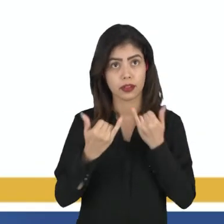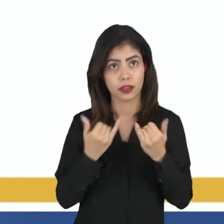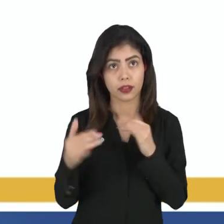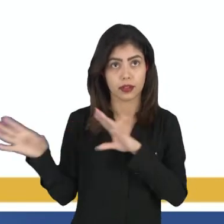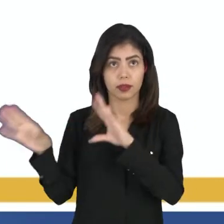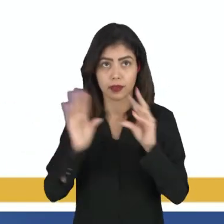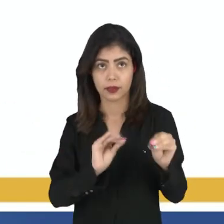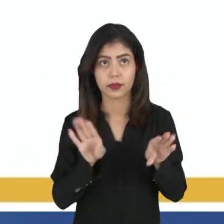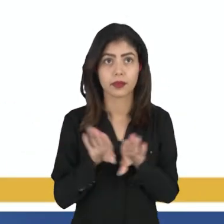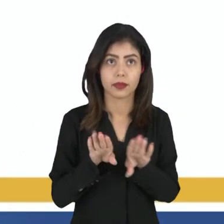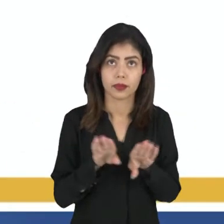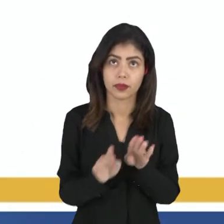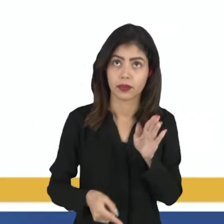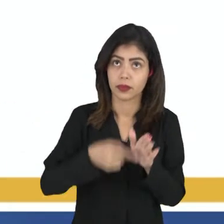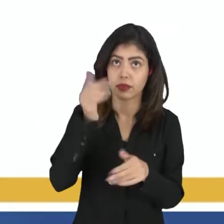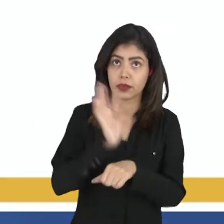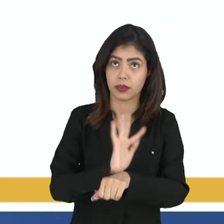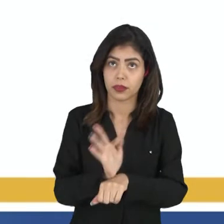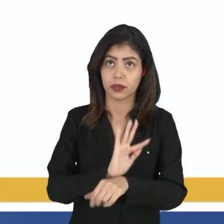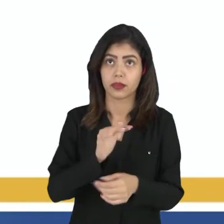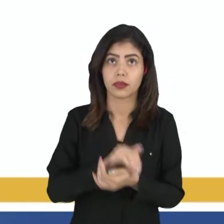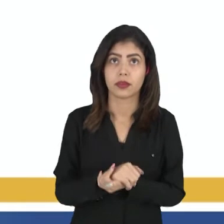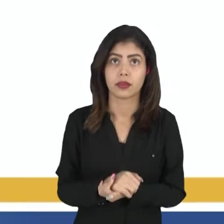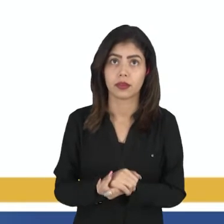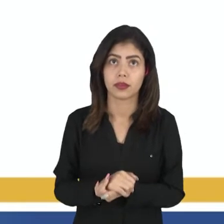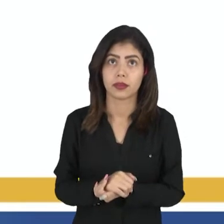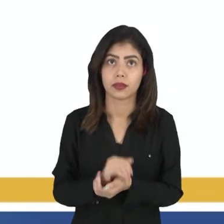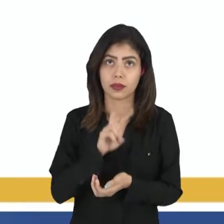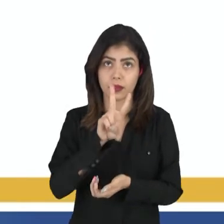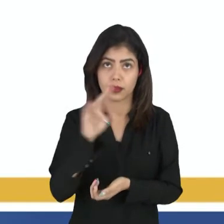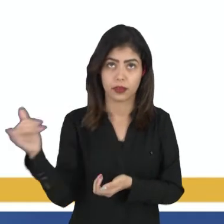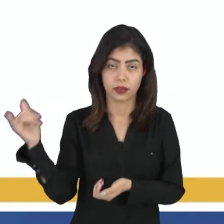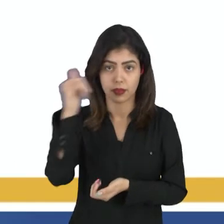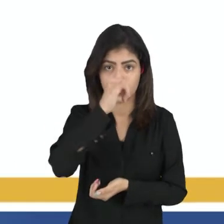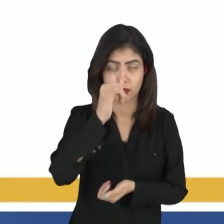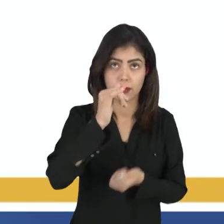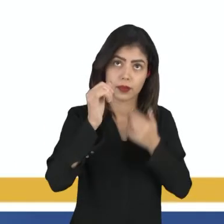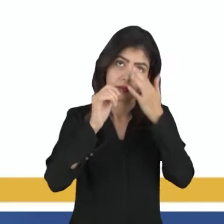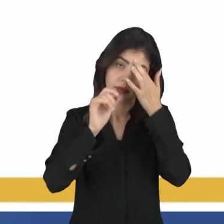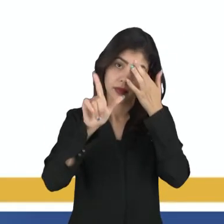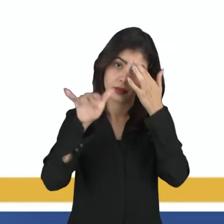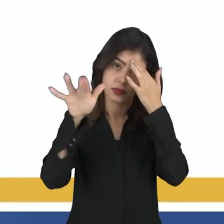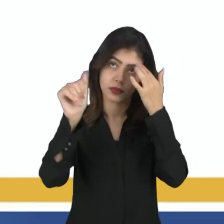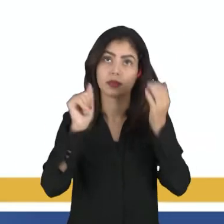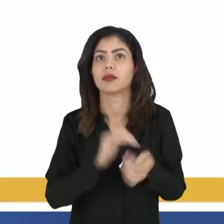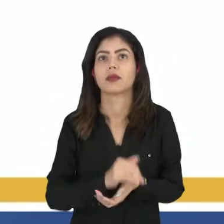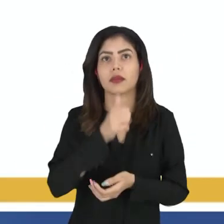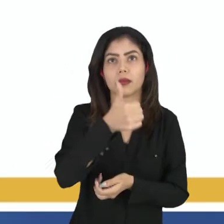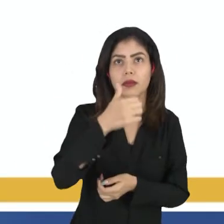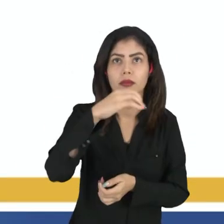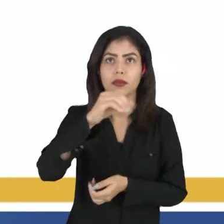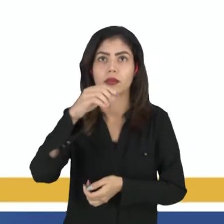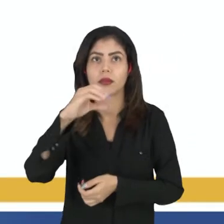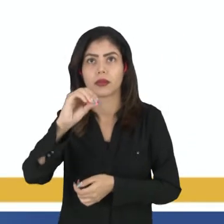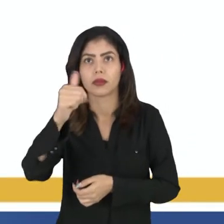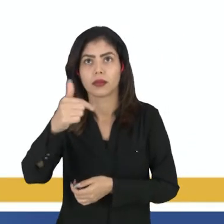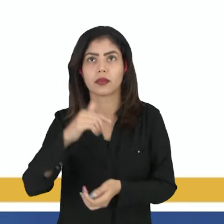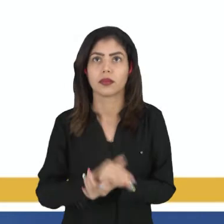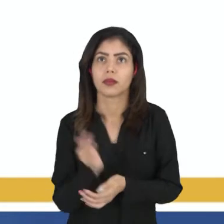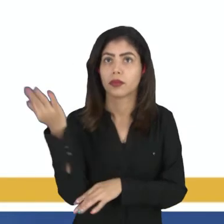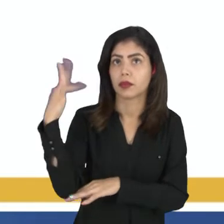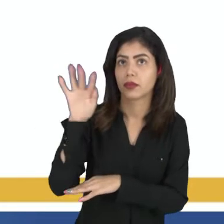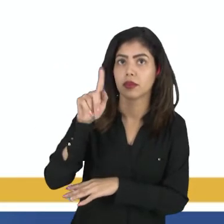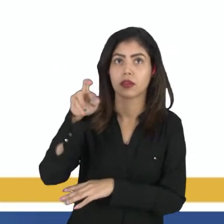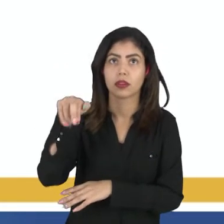informação relevante é que o primeiro filme gravado em stop motion foi Viagem à Lua, em 1902,